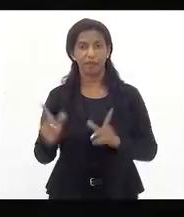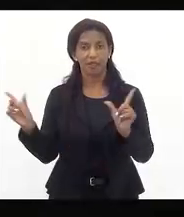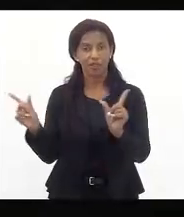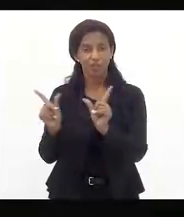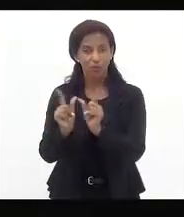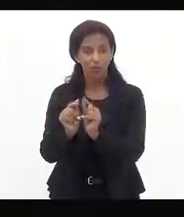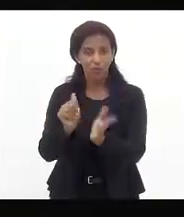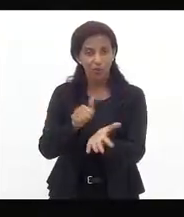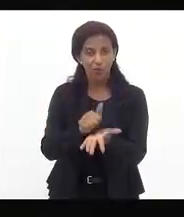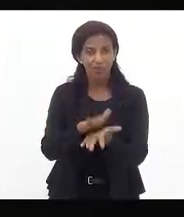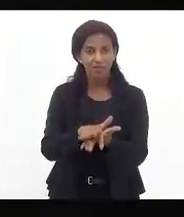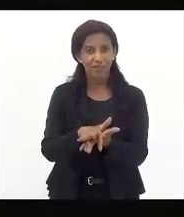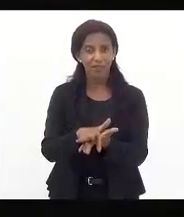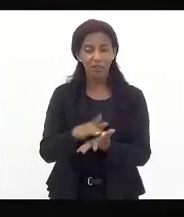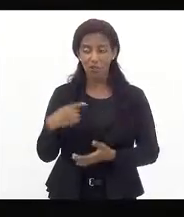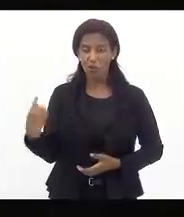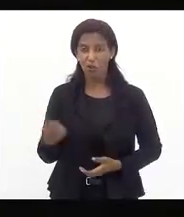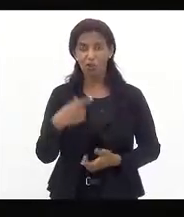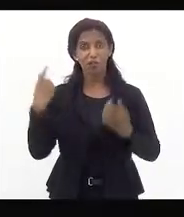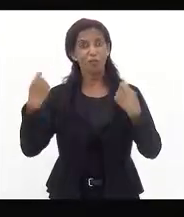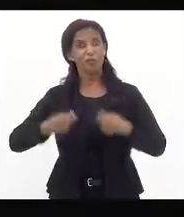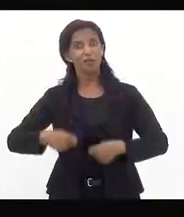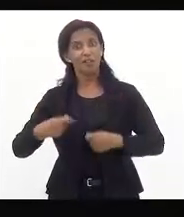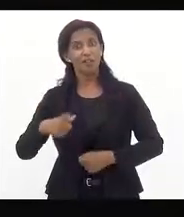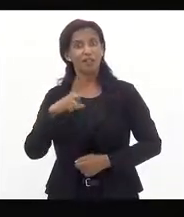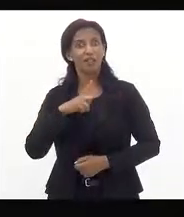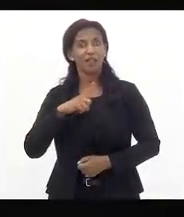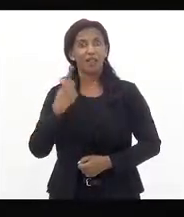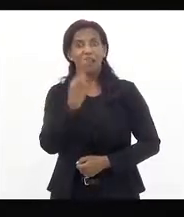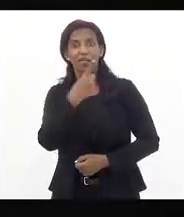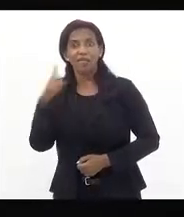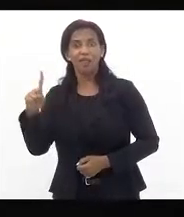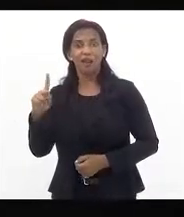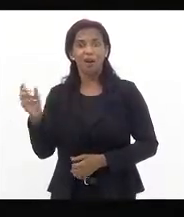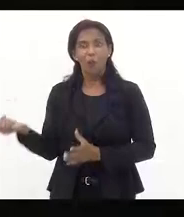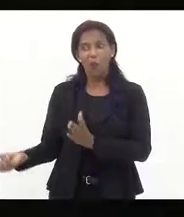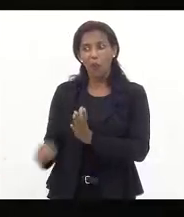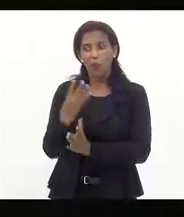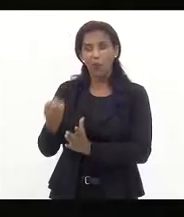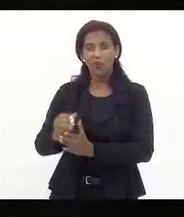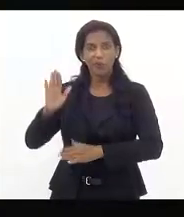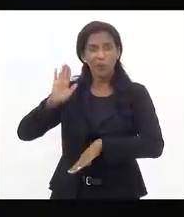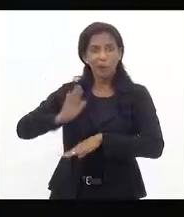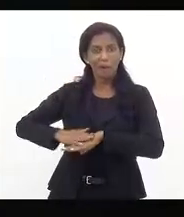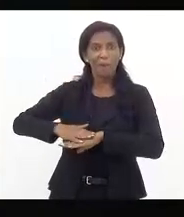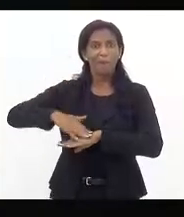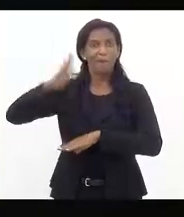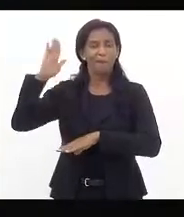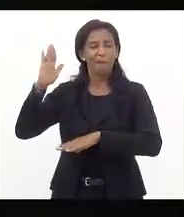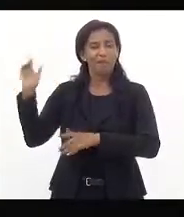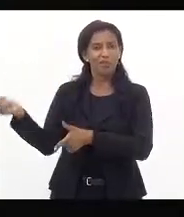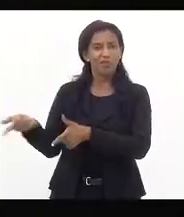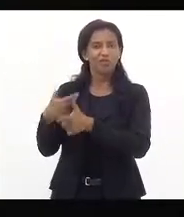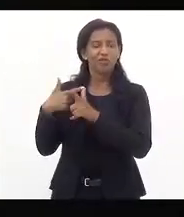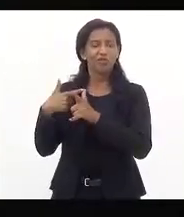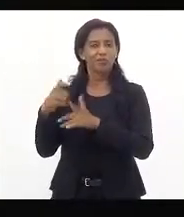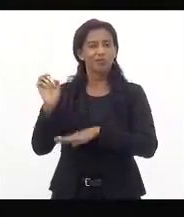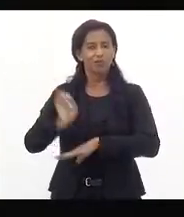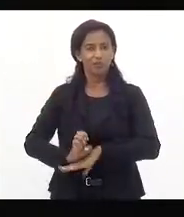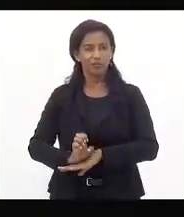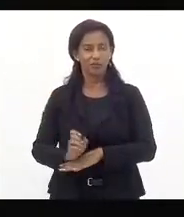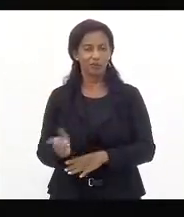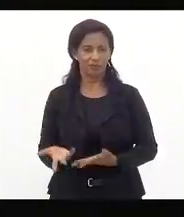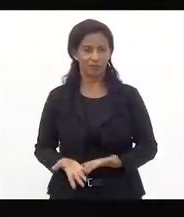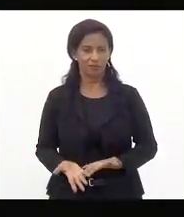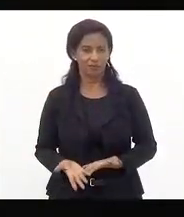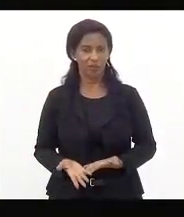reduzir danos, nós deveríamos estar não produzindo mais danos ao Estado do Rio de Janeiro. O